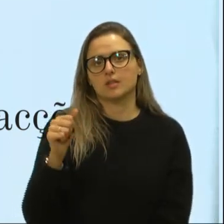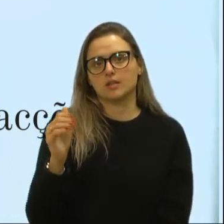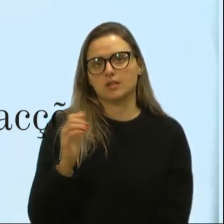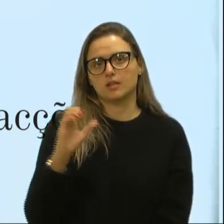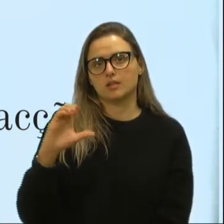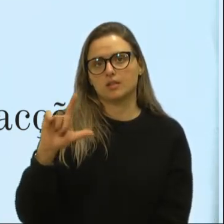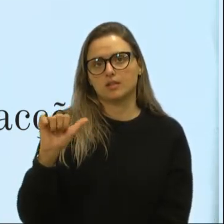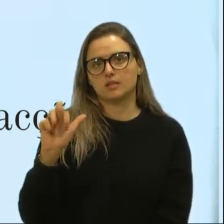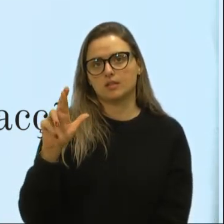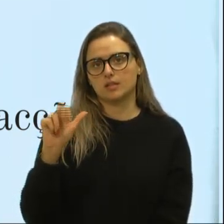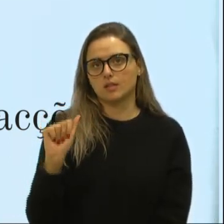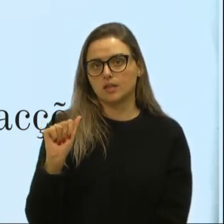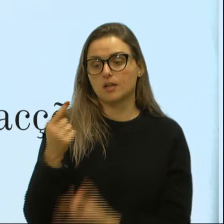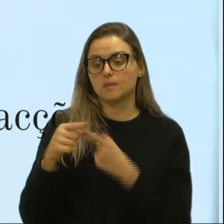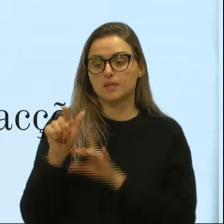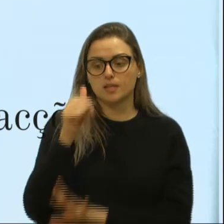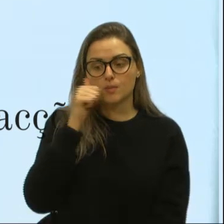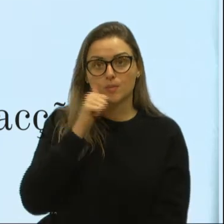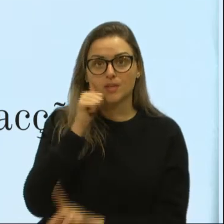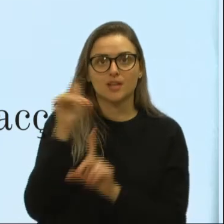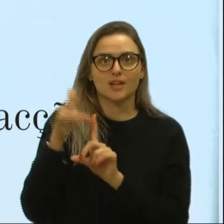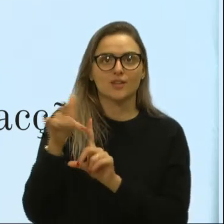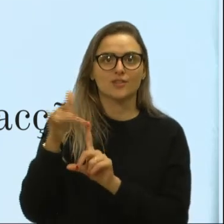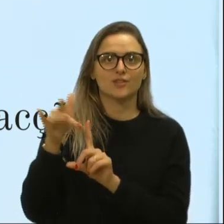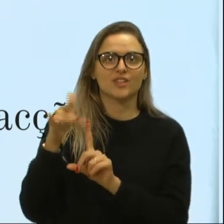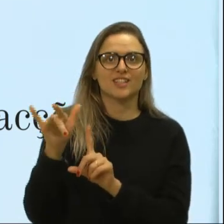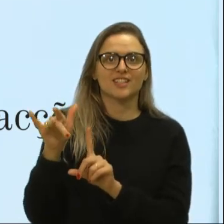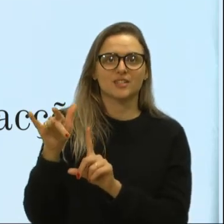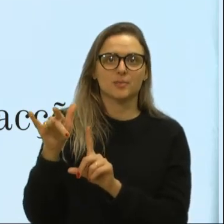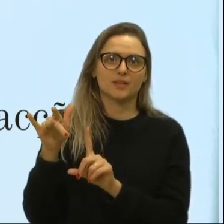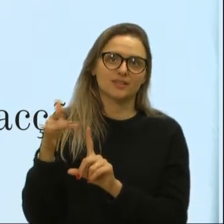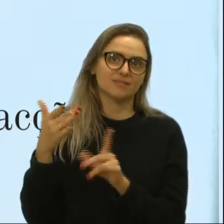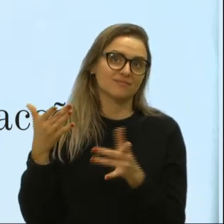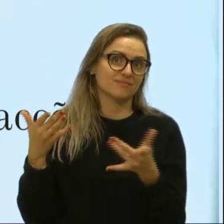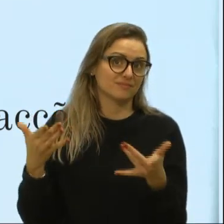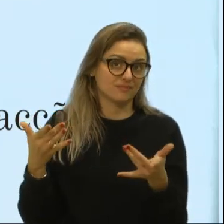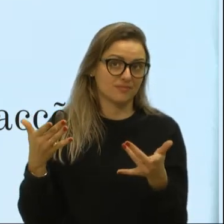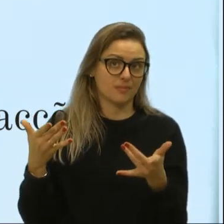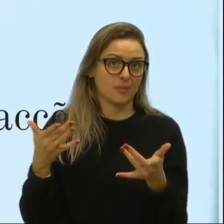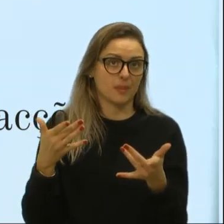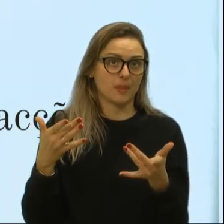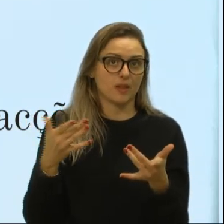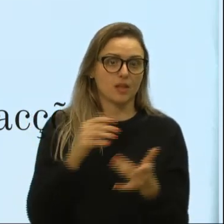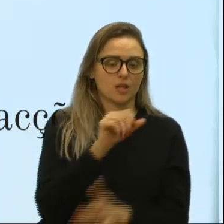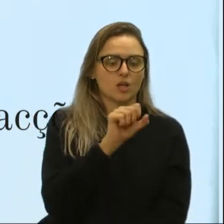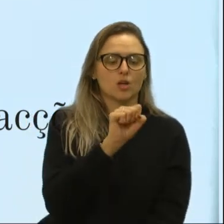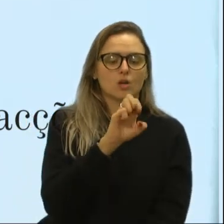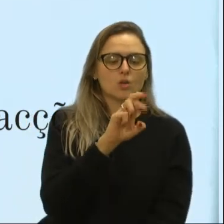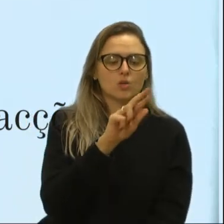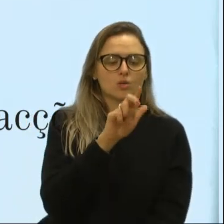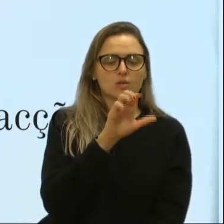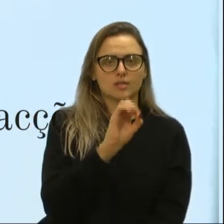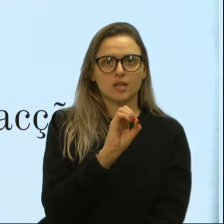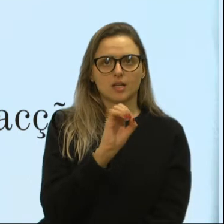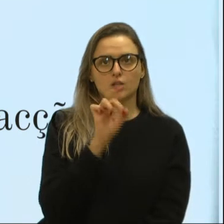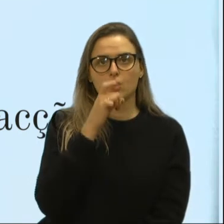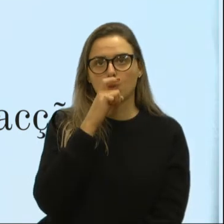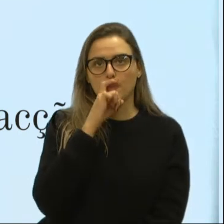Mas a Ana Clara é uma menina vítima da impunidade. O Sérgio, pai da Ana Clara, anda